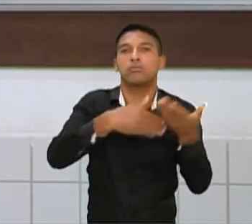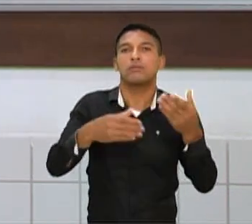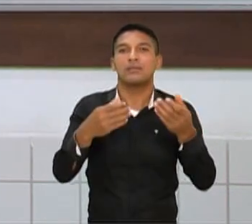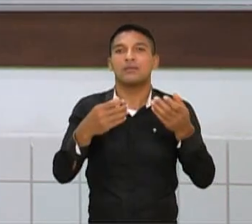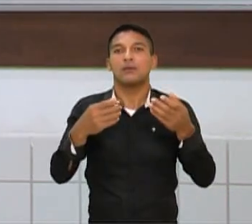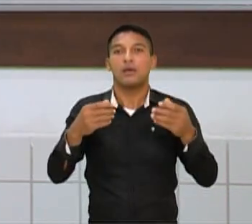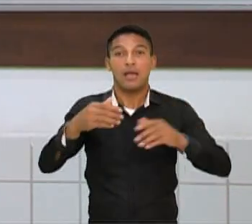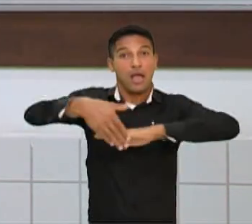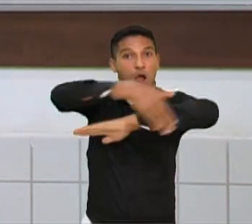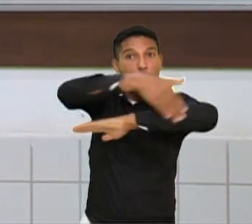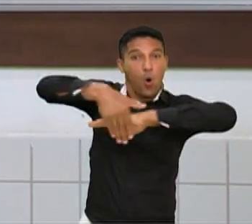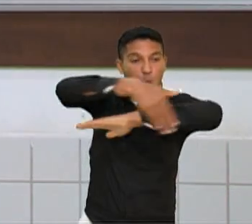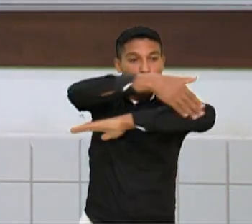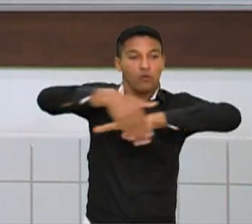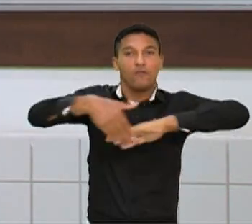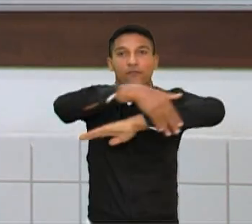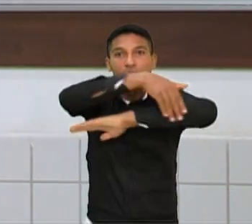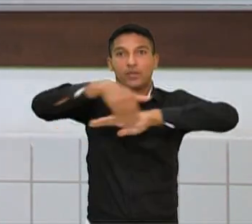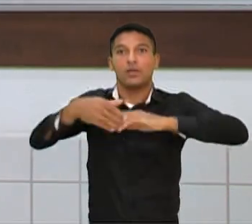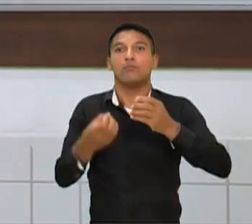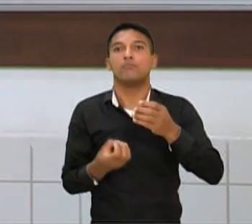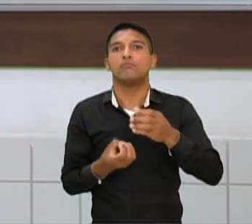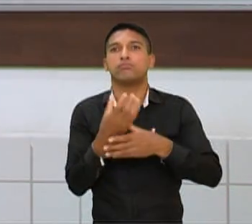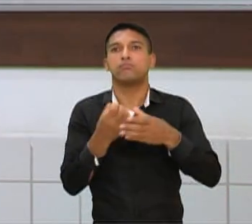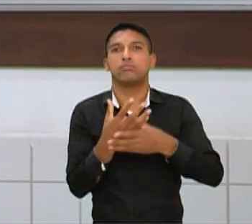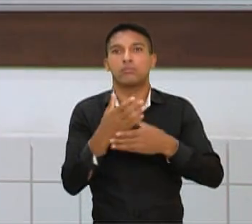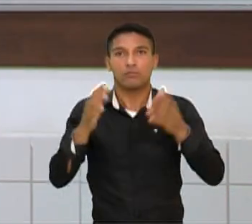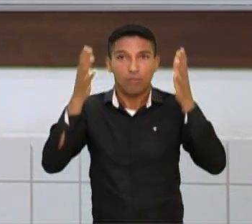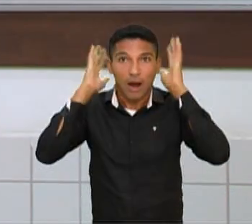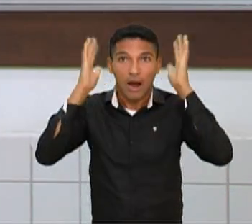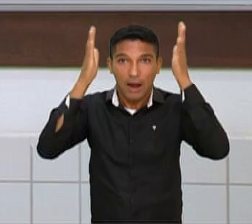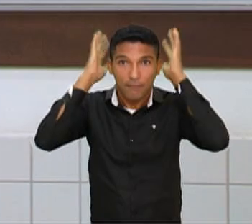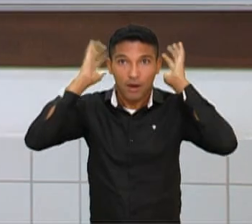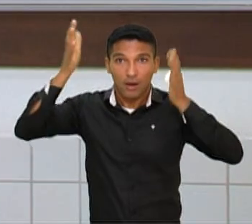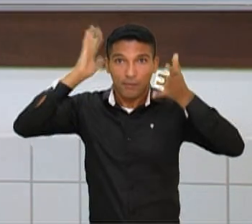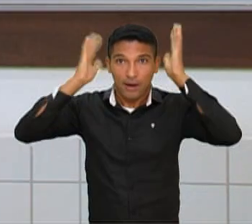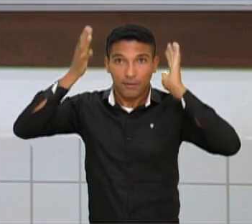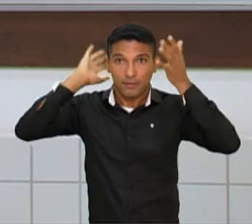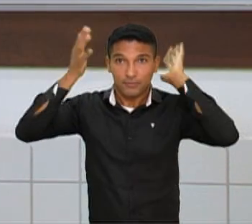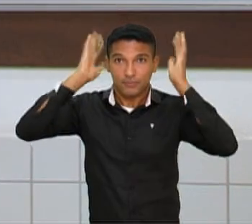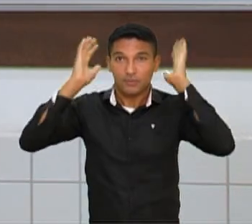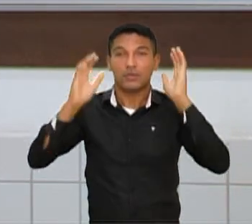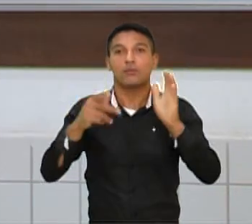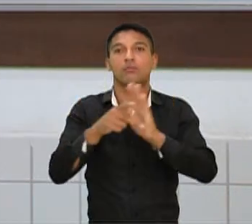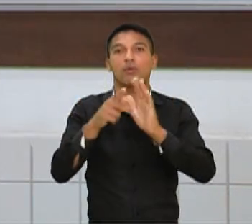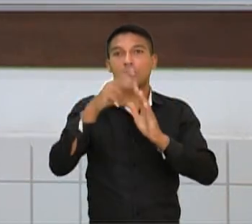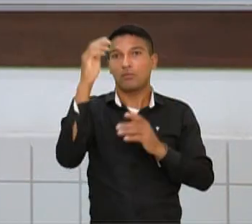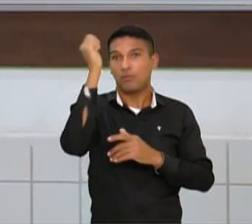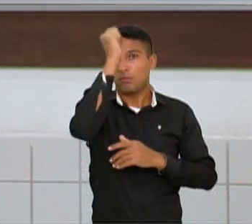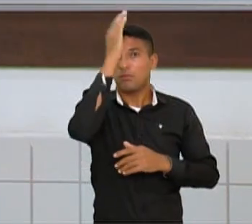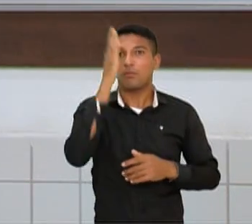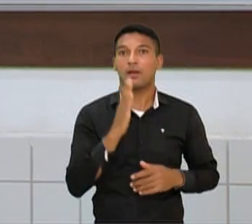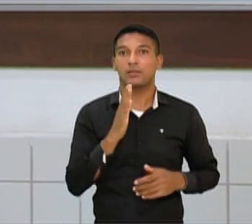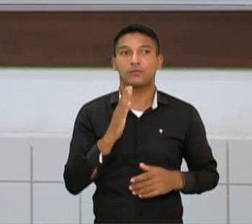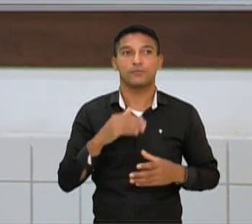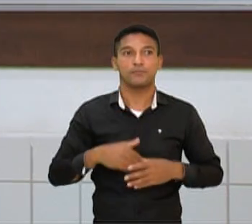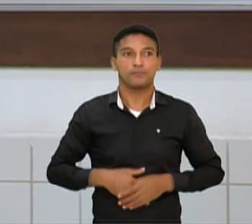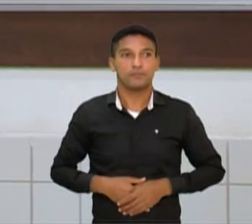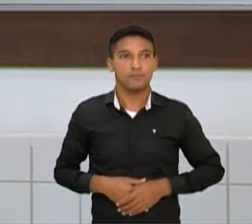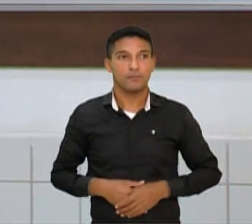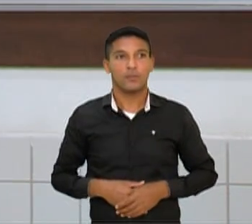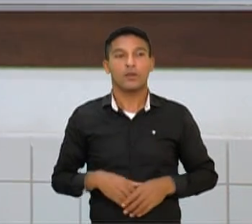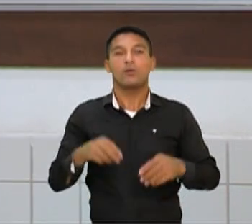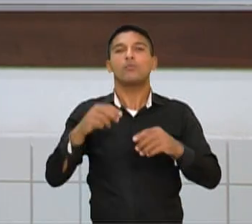transporte rodoviário, que hoje é matriz do transporte brasileiro e fez com que literalmente este eixo